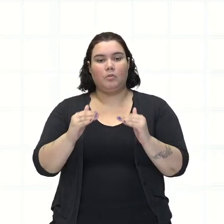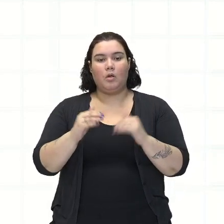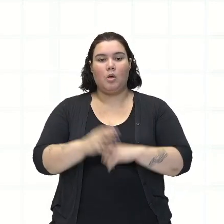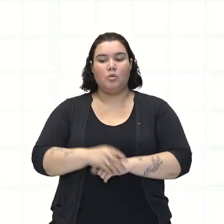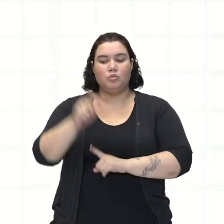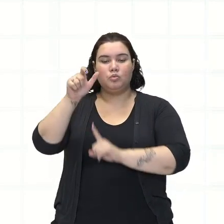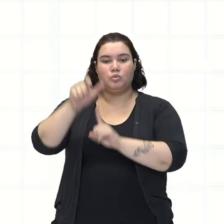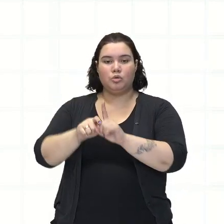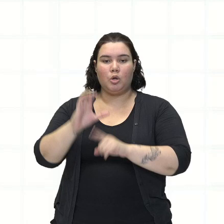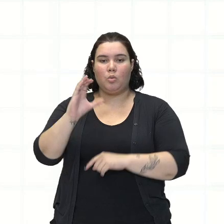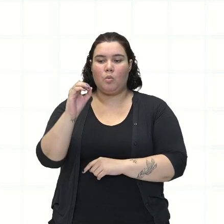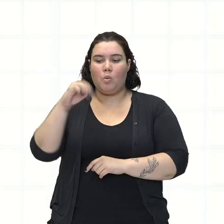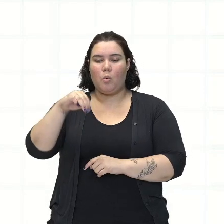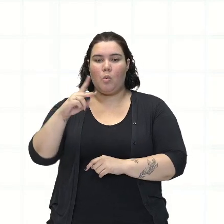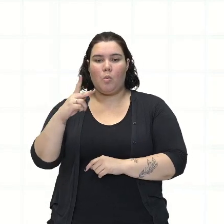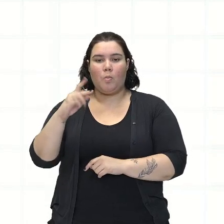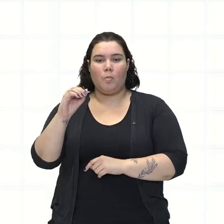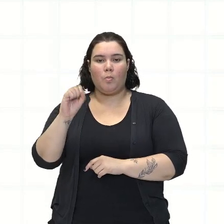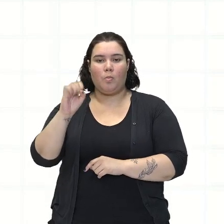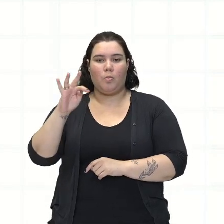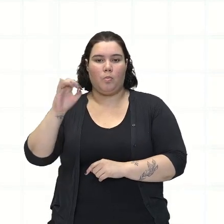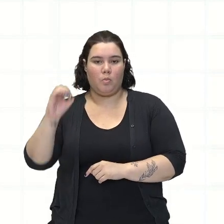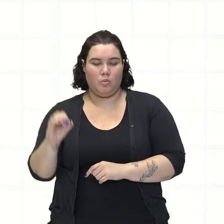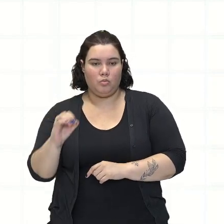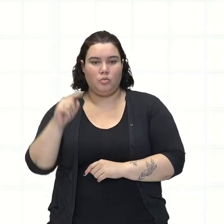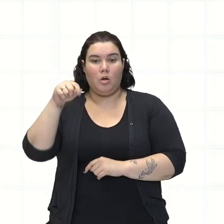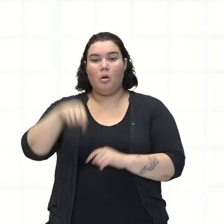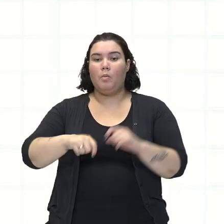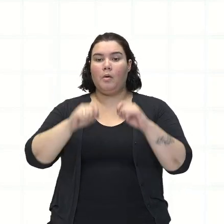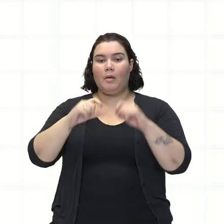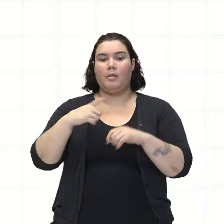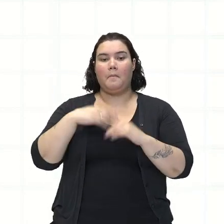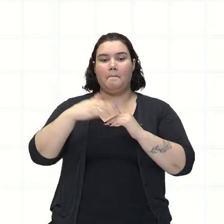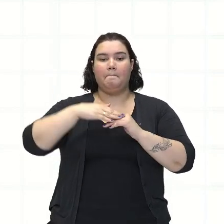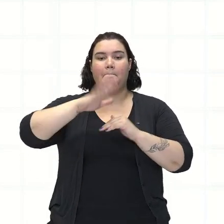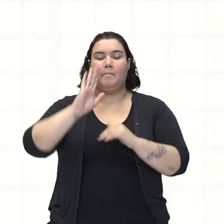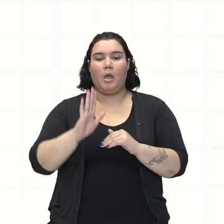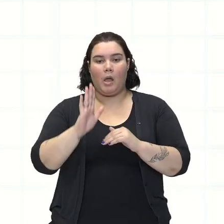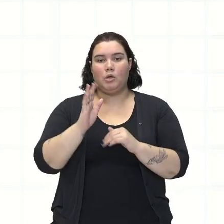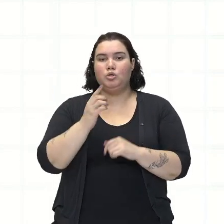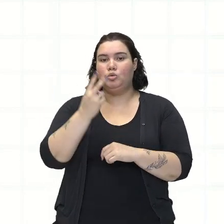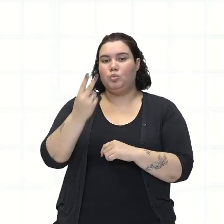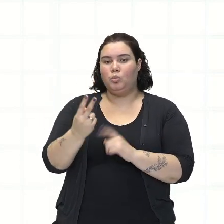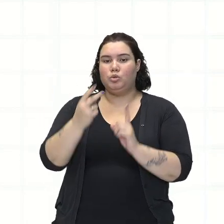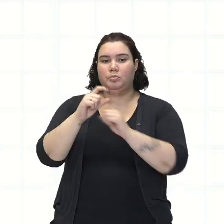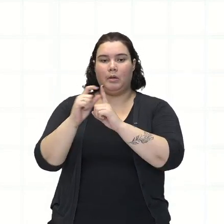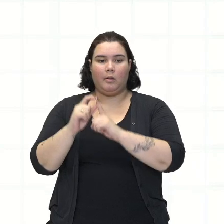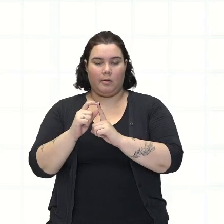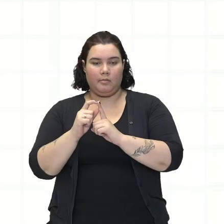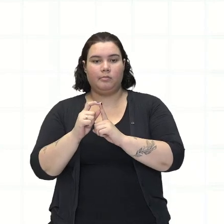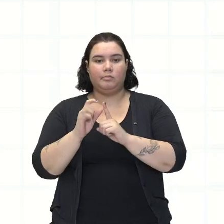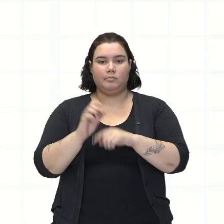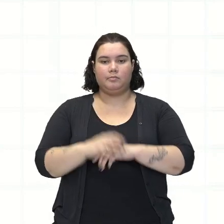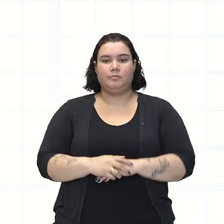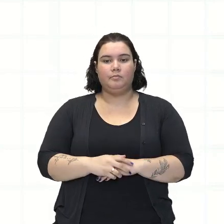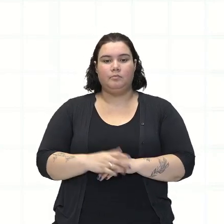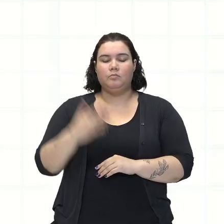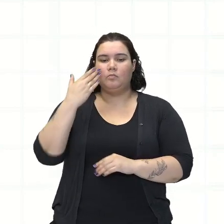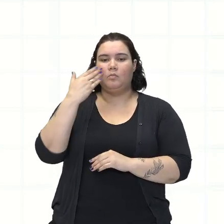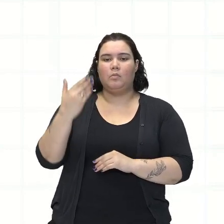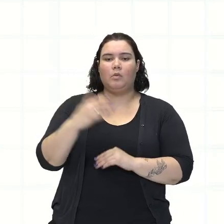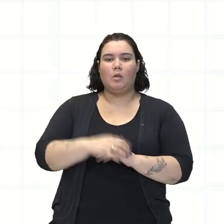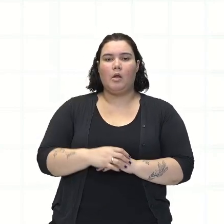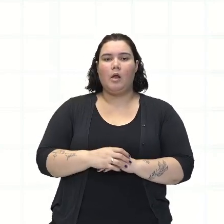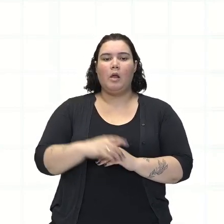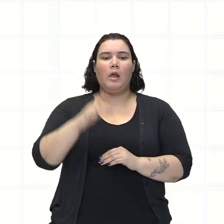de um núcleo, como em Maria e Pedro possuem redes sociais. Quem